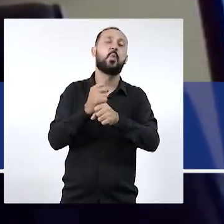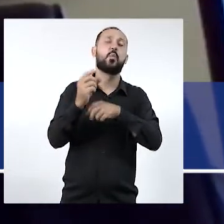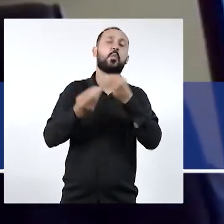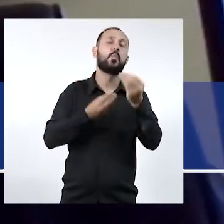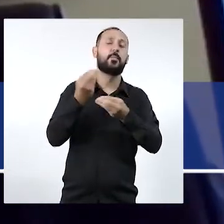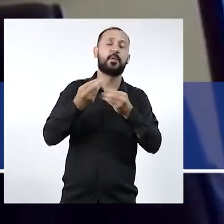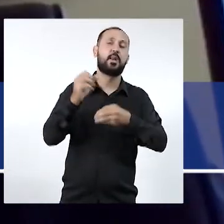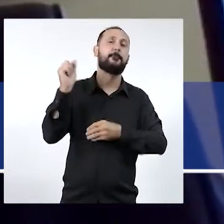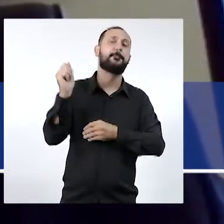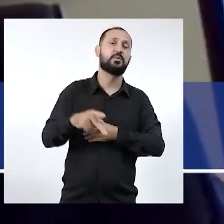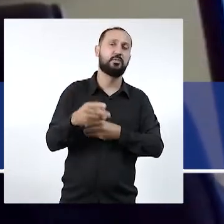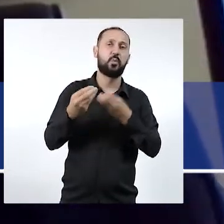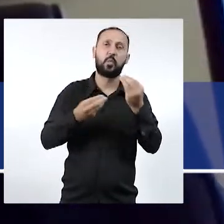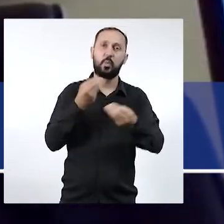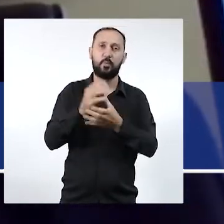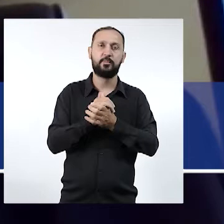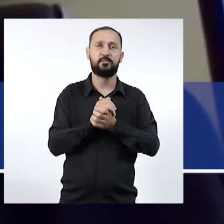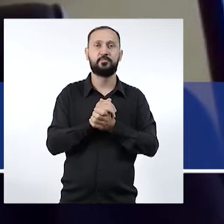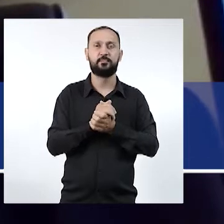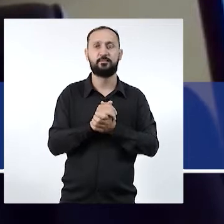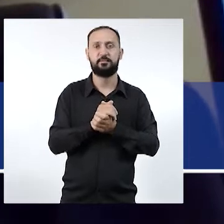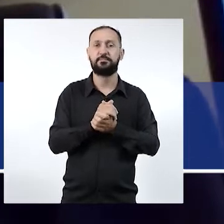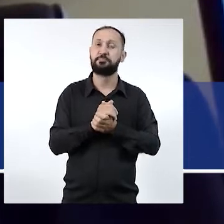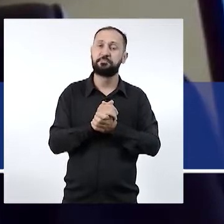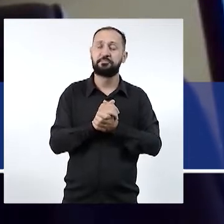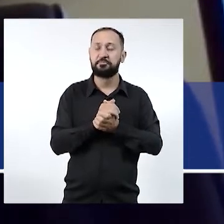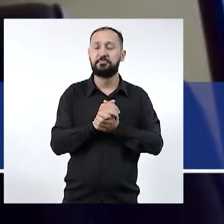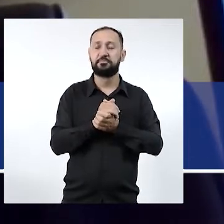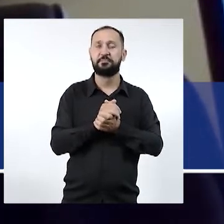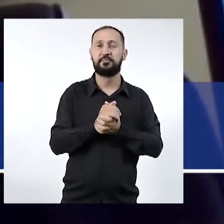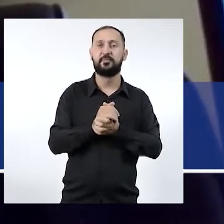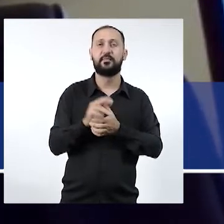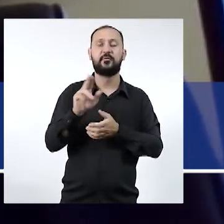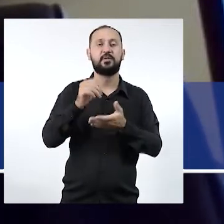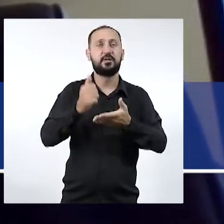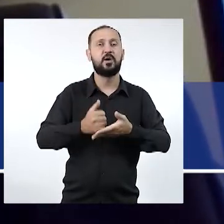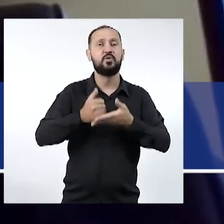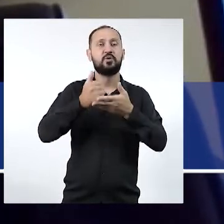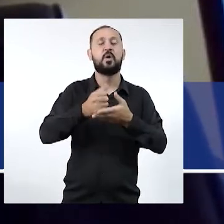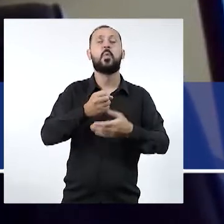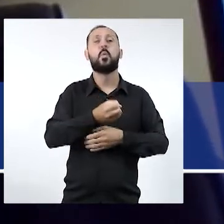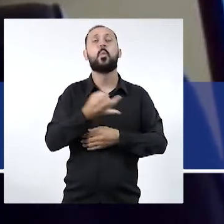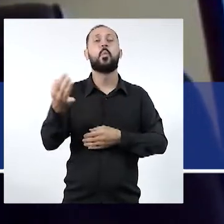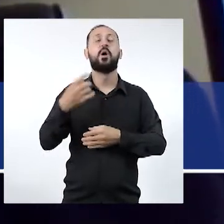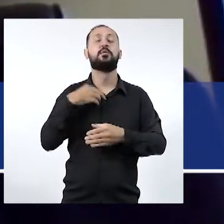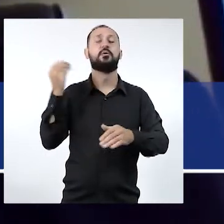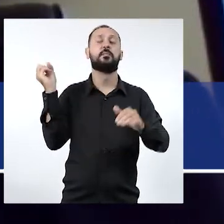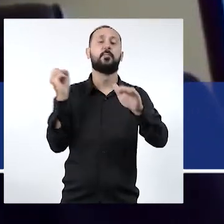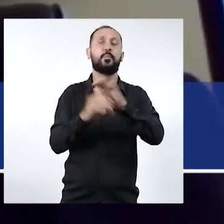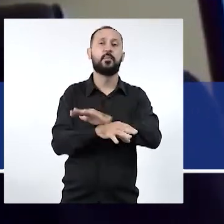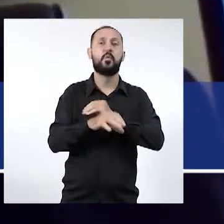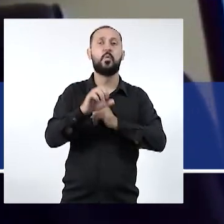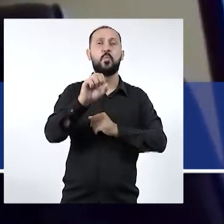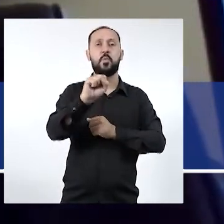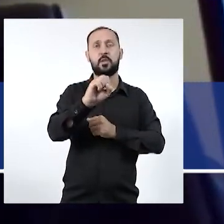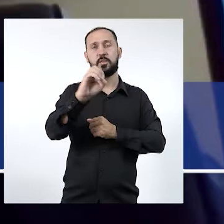o cálculo para ele se aposentar ou pela ter pensão? Vai ser pela